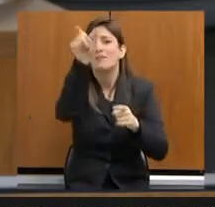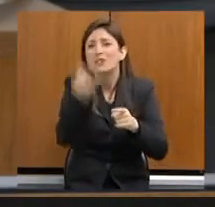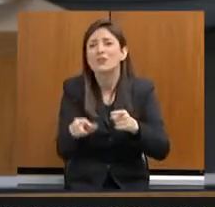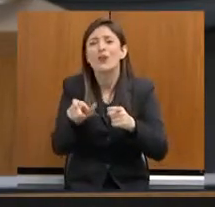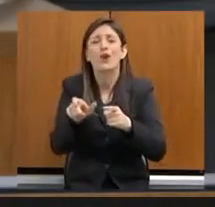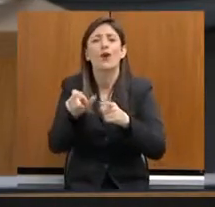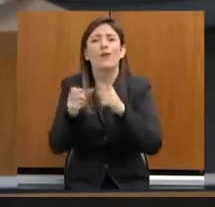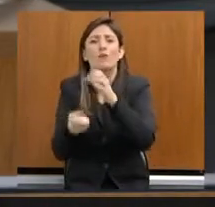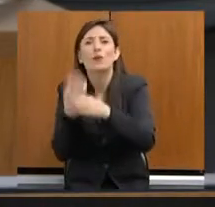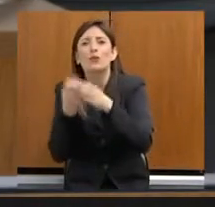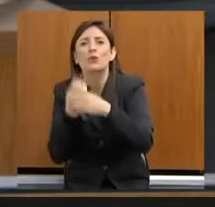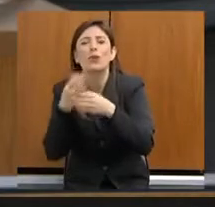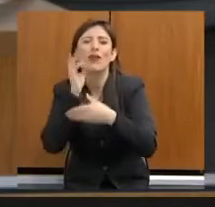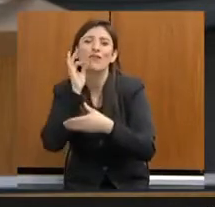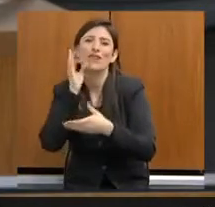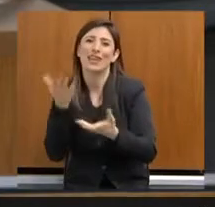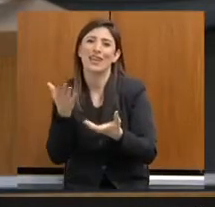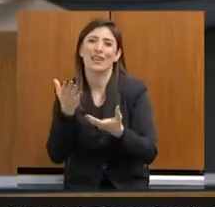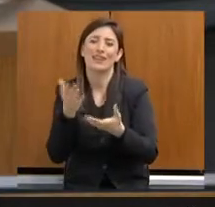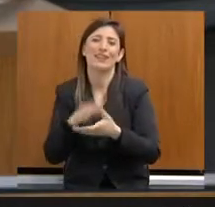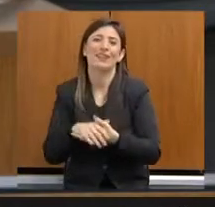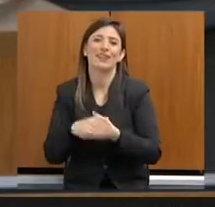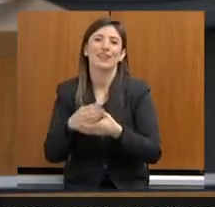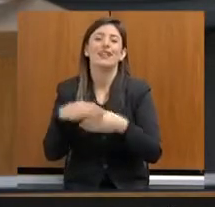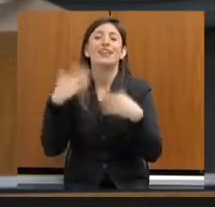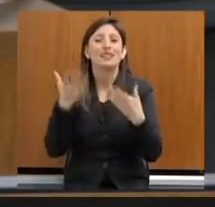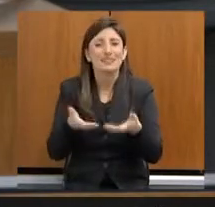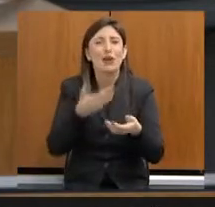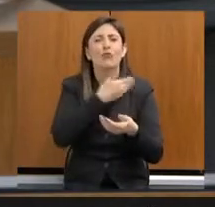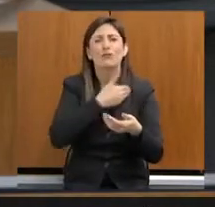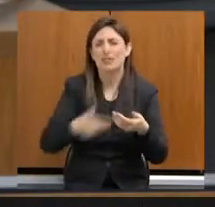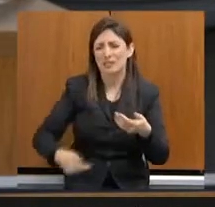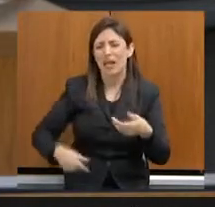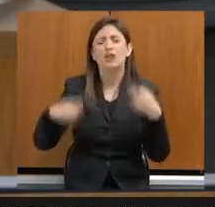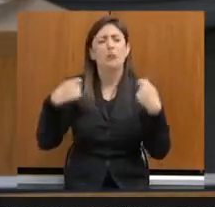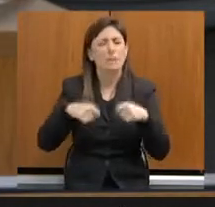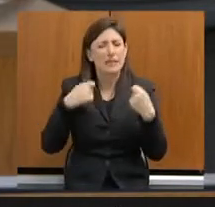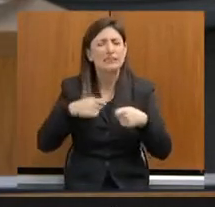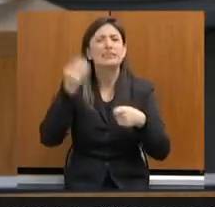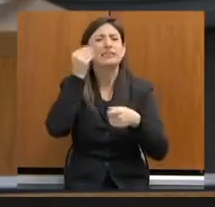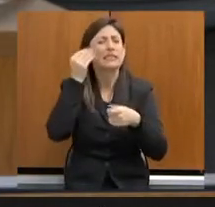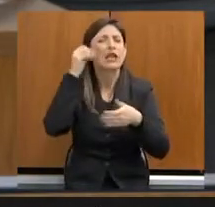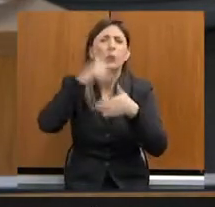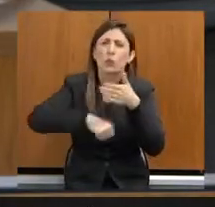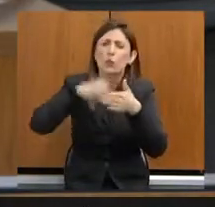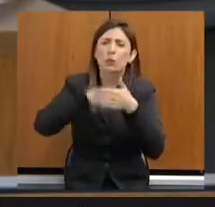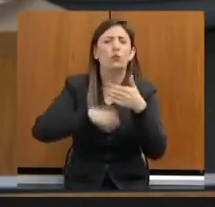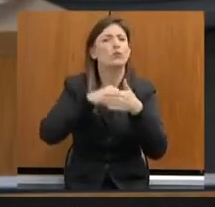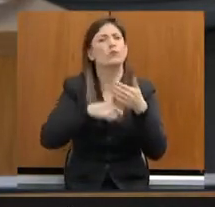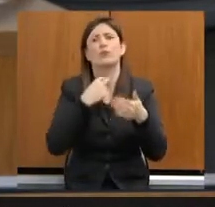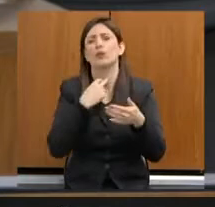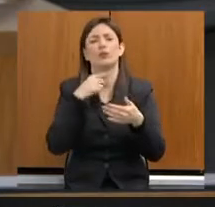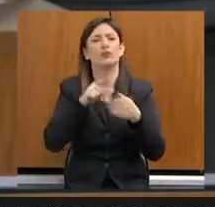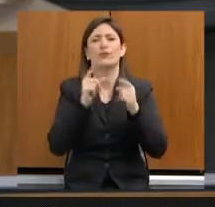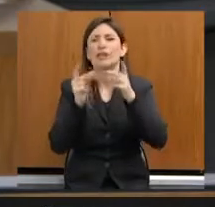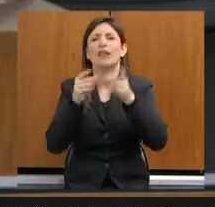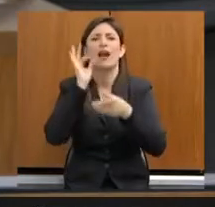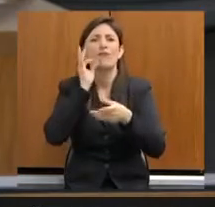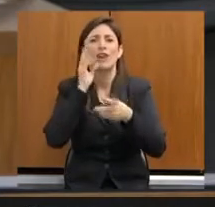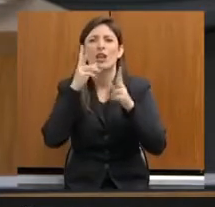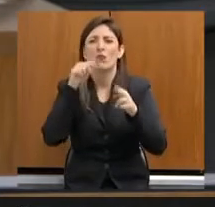então o Estado tem que bater na mesa e não aceitar nós vendemos Café da forma foi vendido